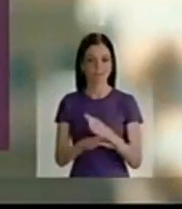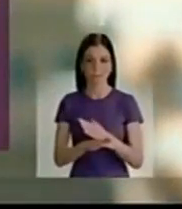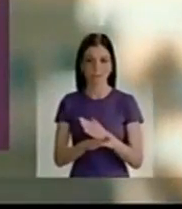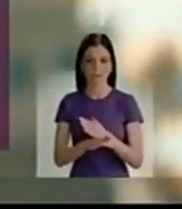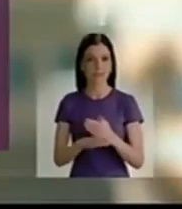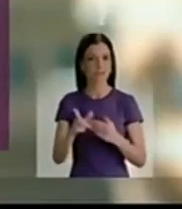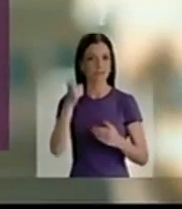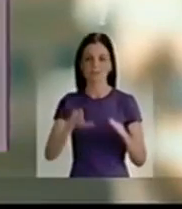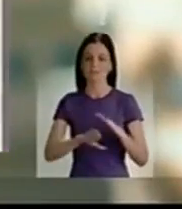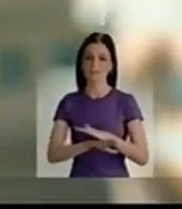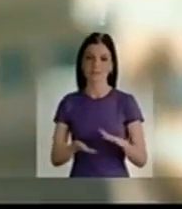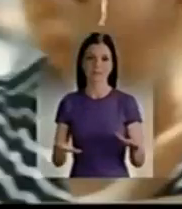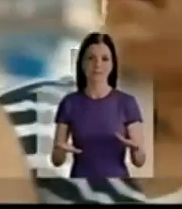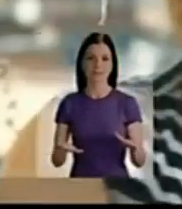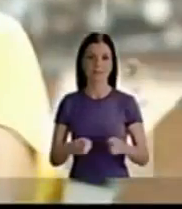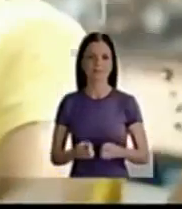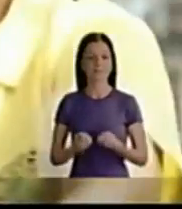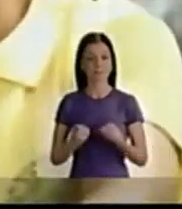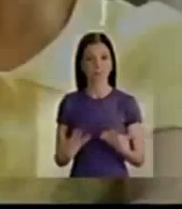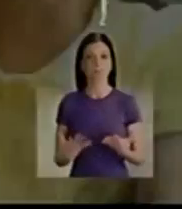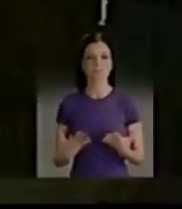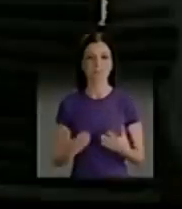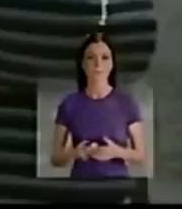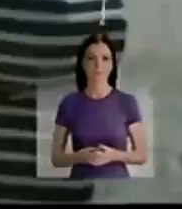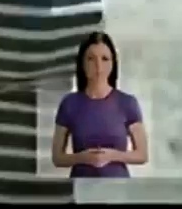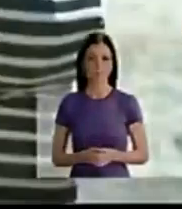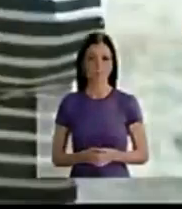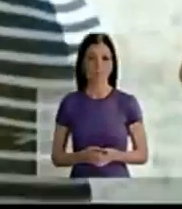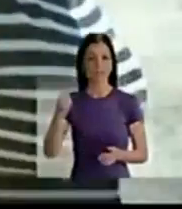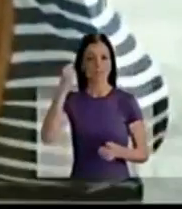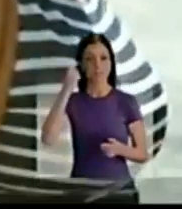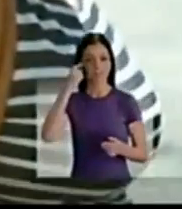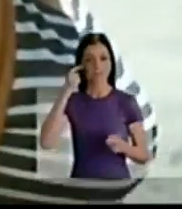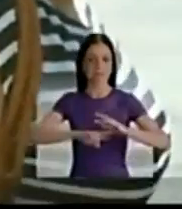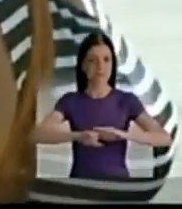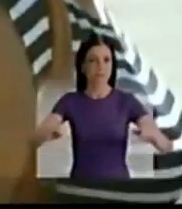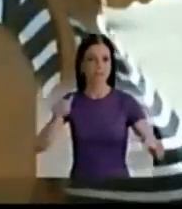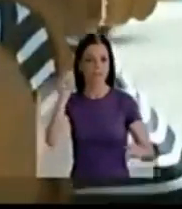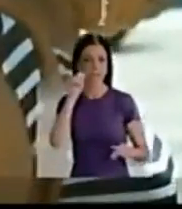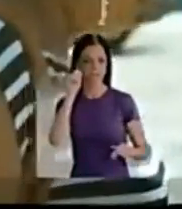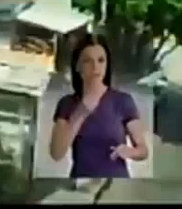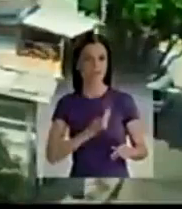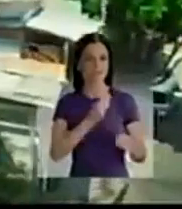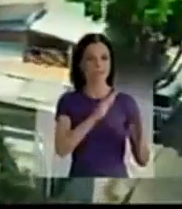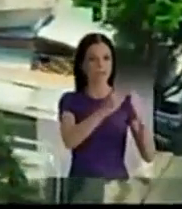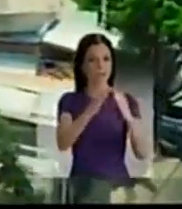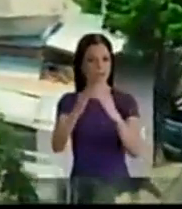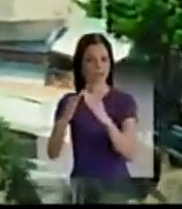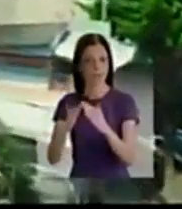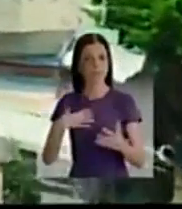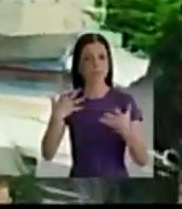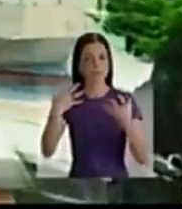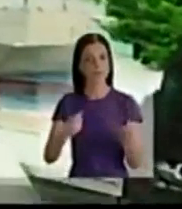não conseguiram voltar. Ainda bem, né? É pensando na vida das mulheres que vivem na periferia